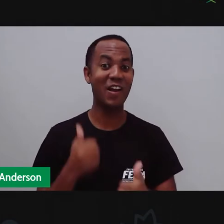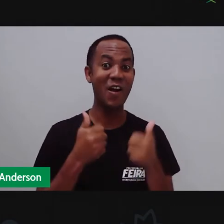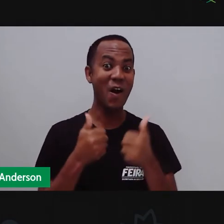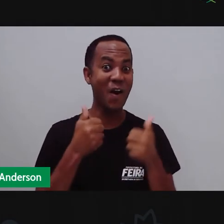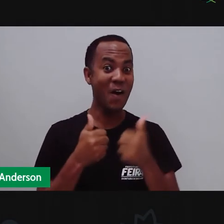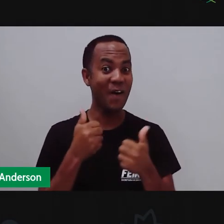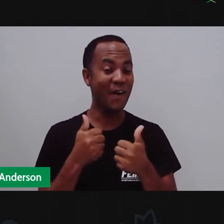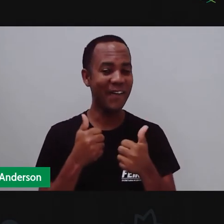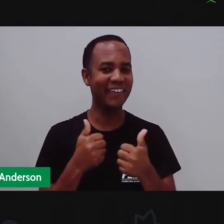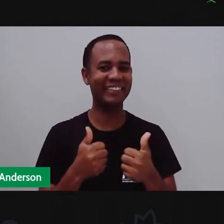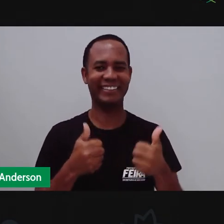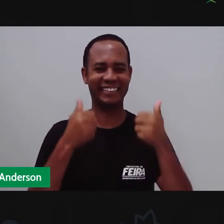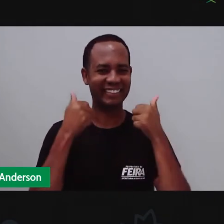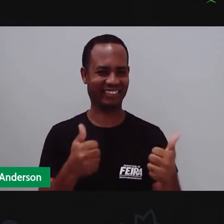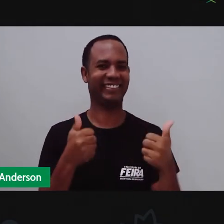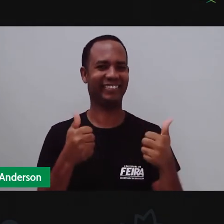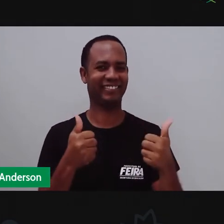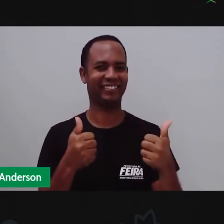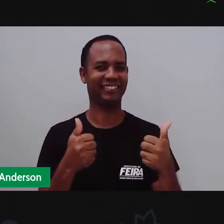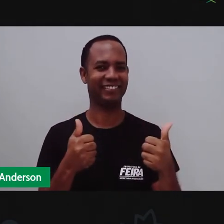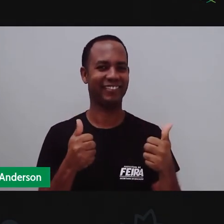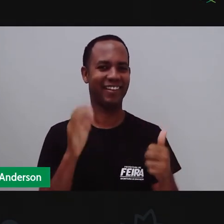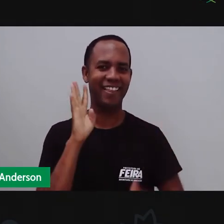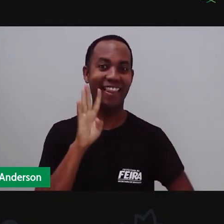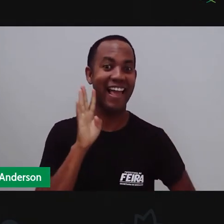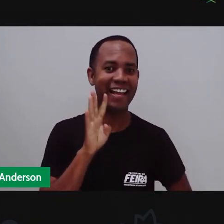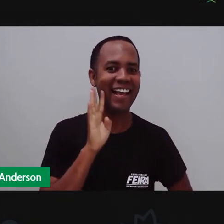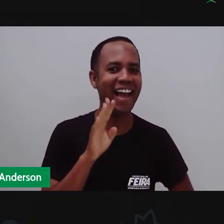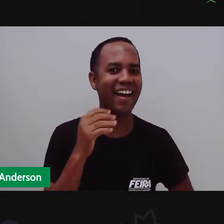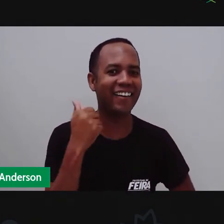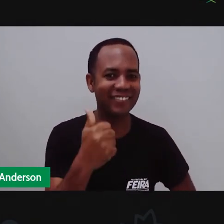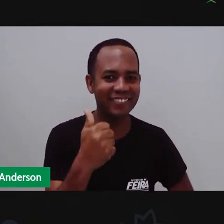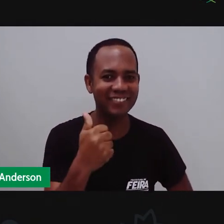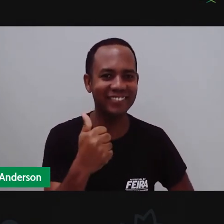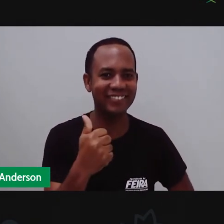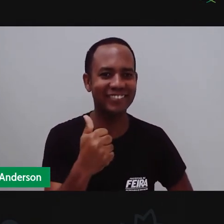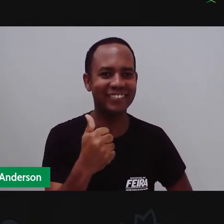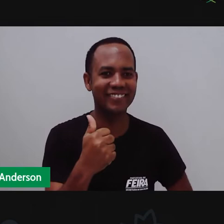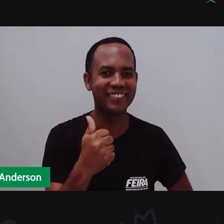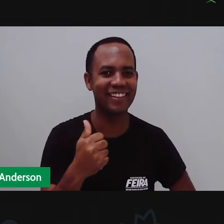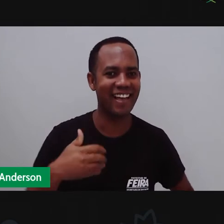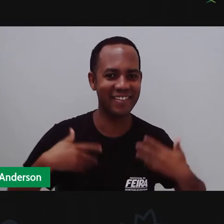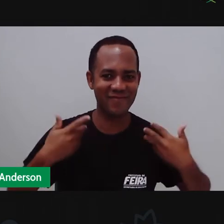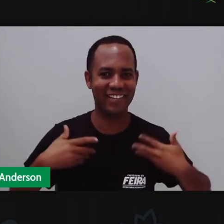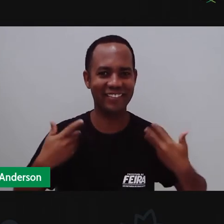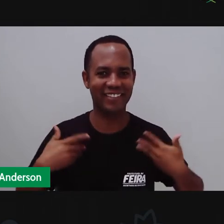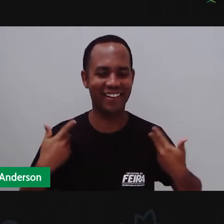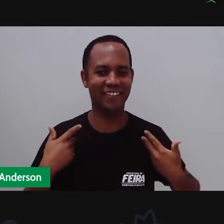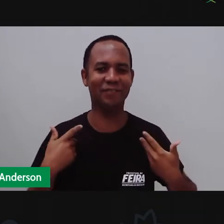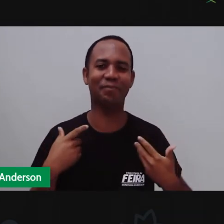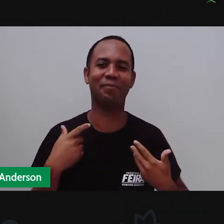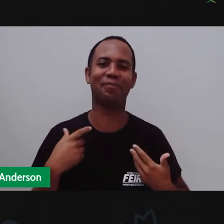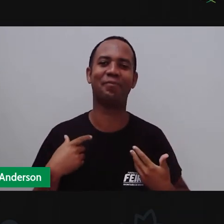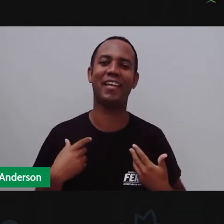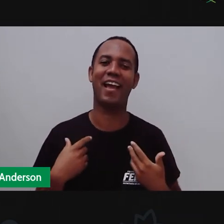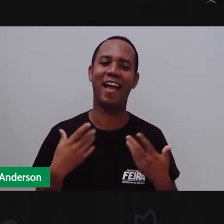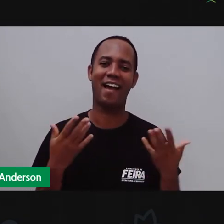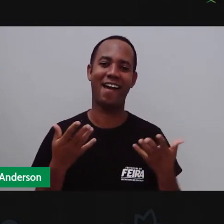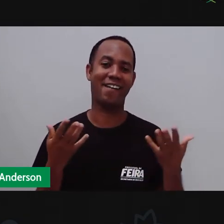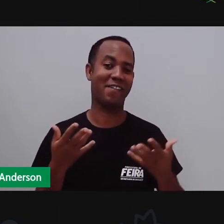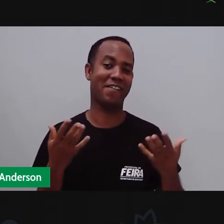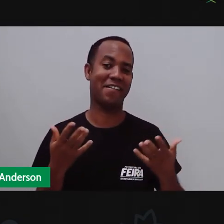Oi, meus amores, tudo bem? Vocês estão vendo essa cara aqui do lado, de animação? Mentira, tava agora aqui.